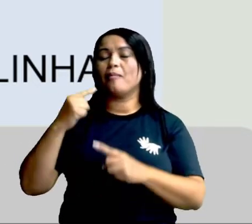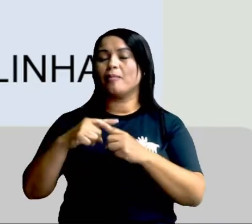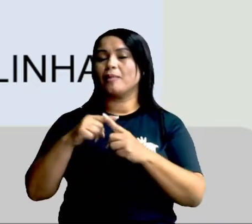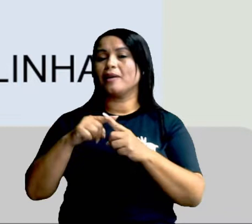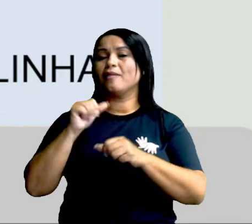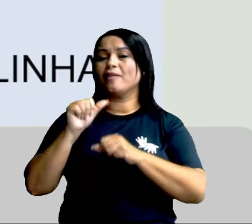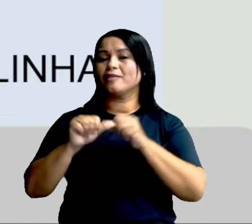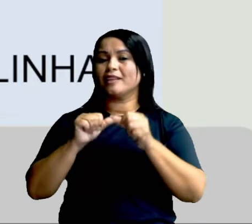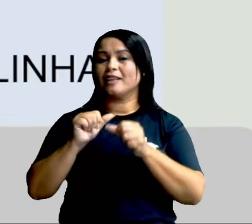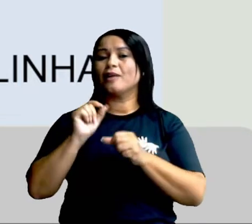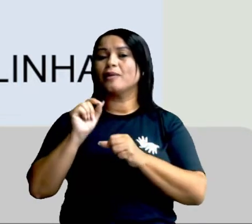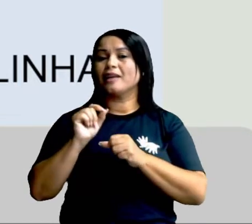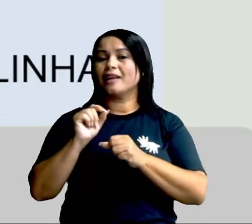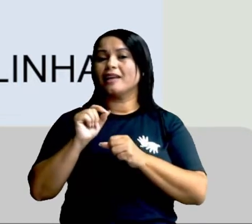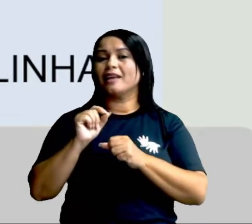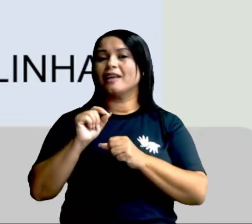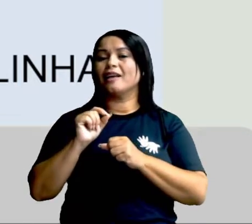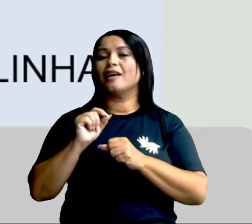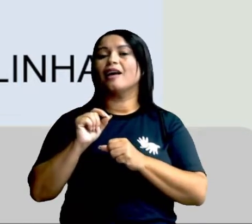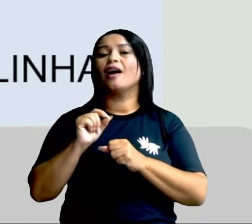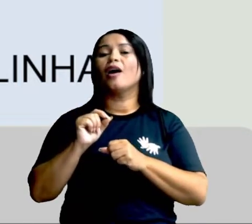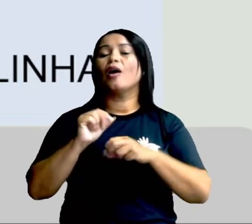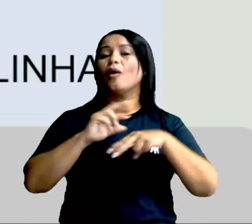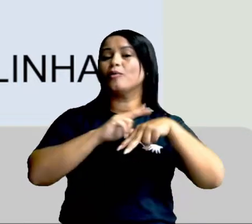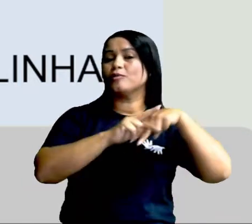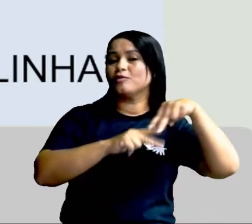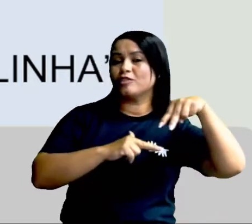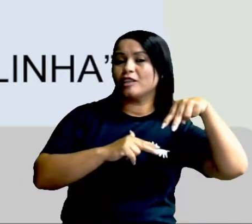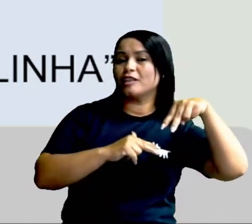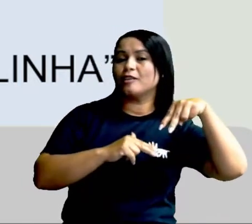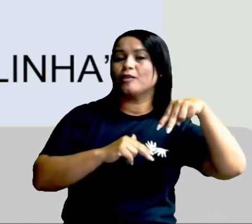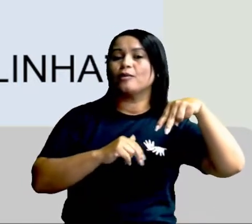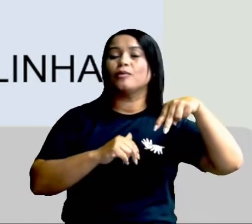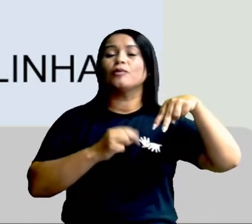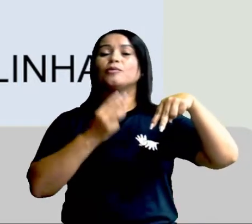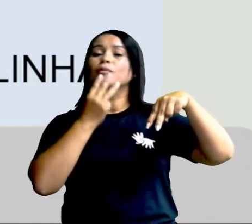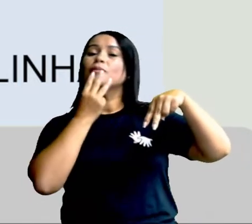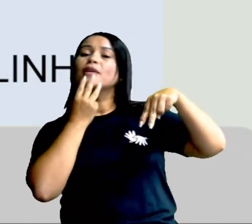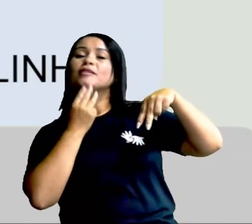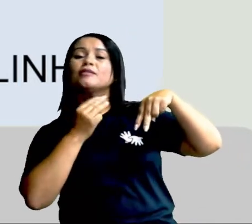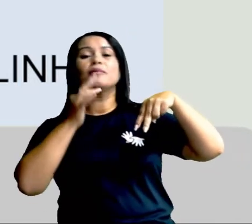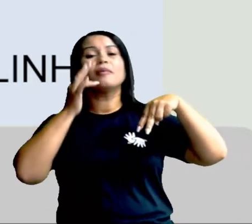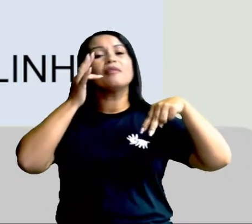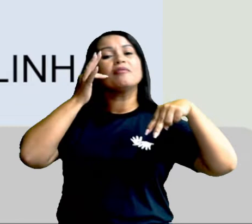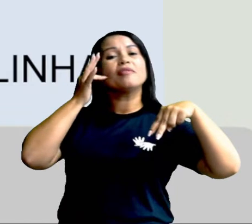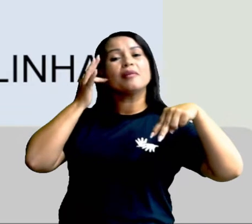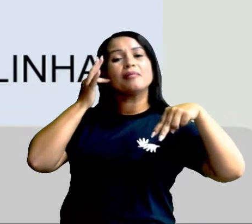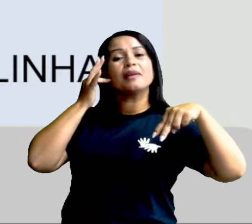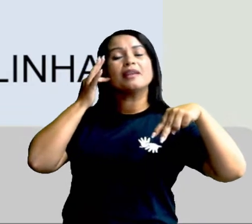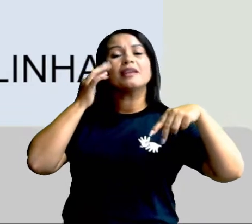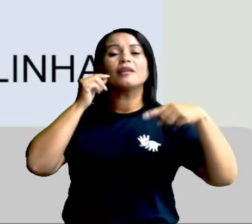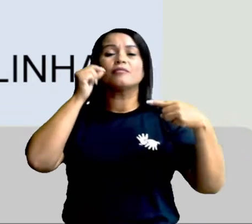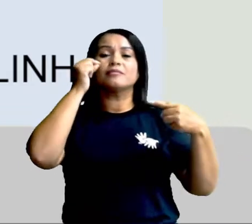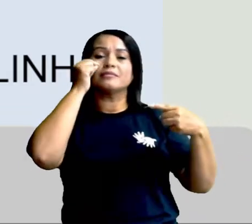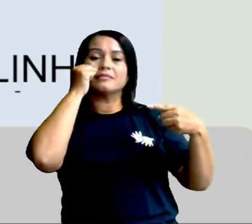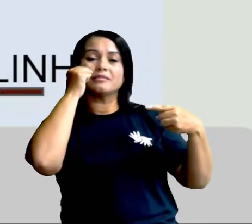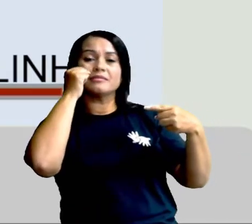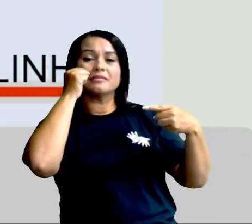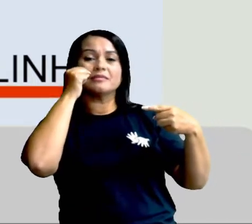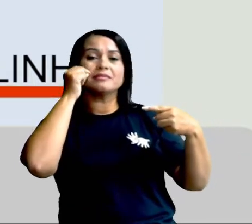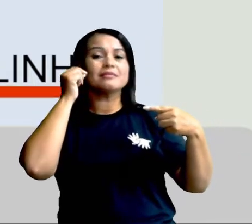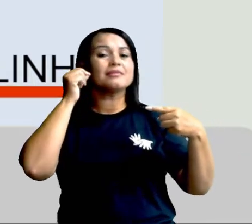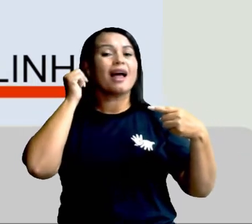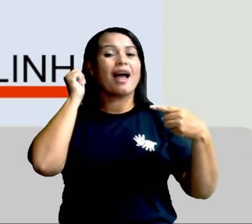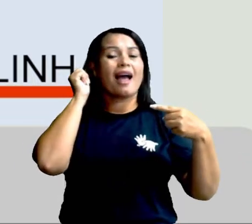eu alterei o gênero do masculino para o feminino. Então, a ratinha, a gata e